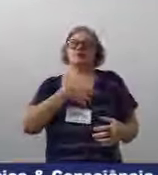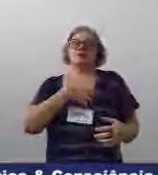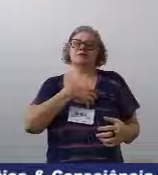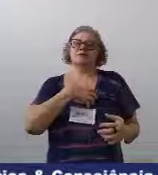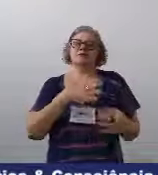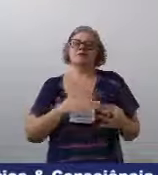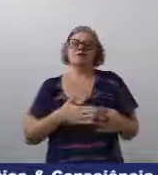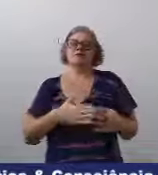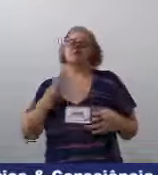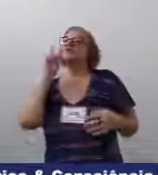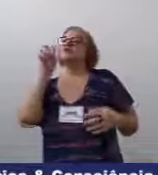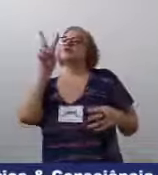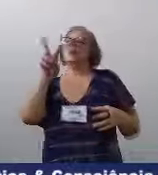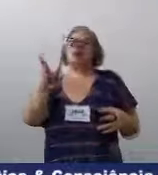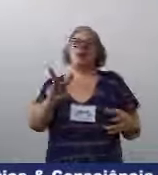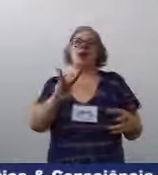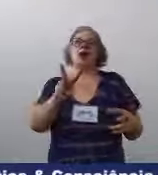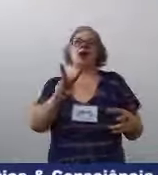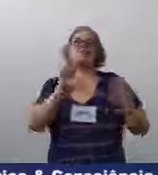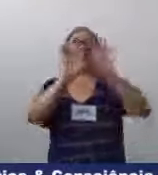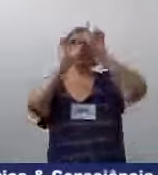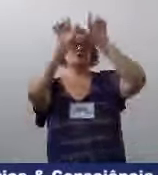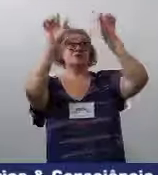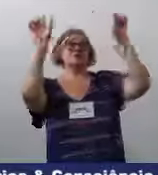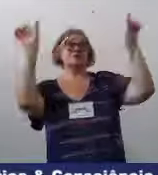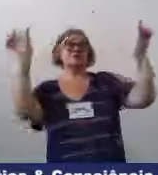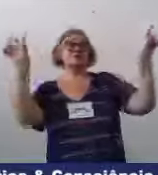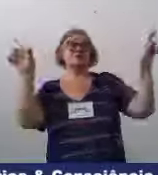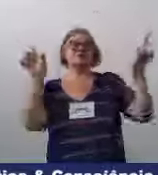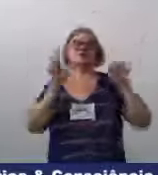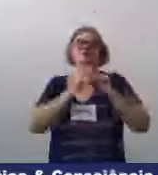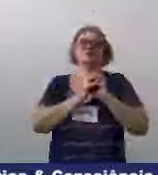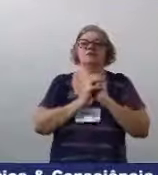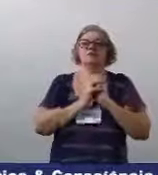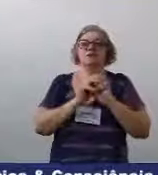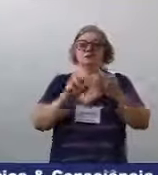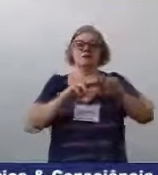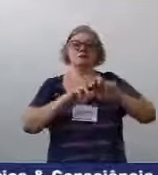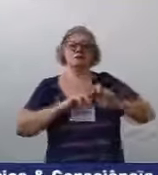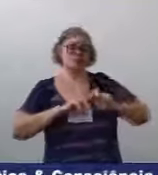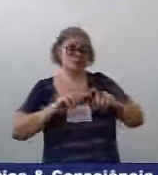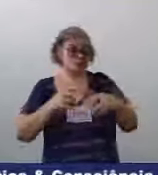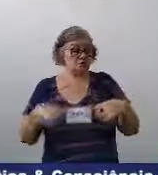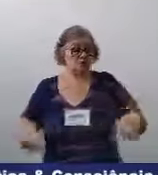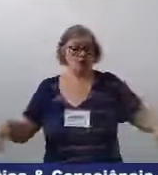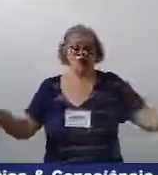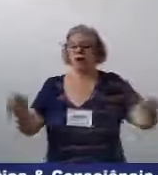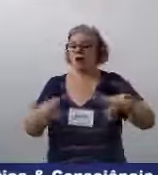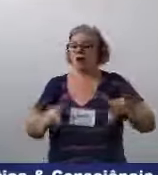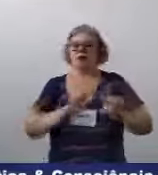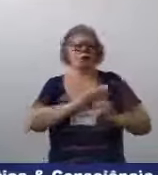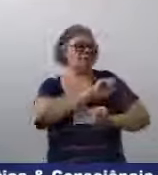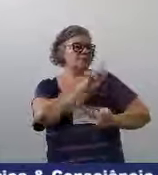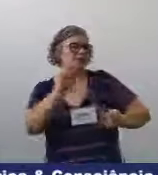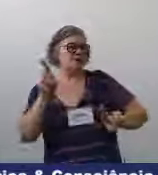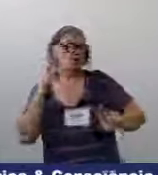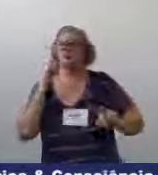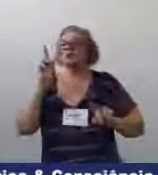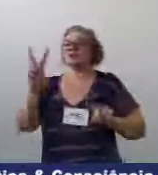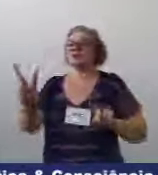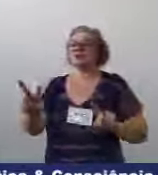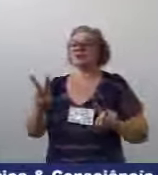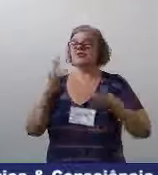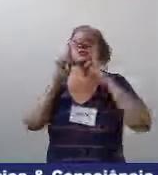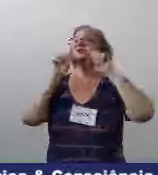E como os sentidos nos enganam? Se nós olharmos para uma superfície de água, de um lago, por isso a realidade não é o